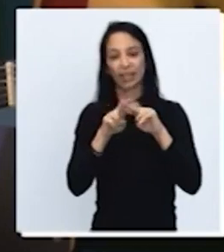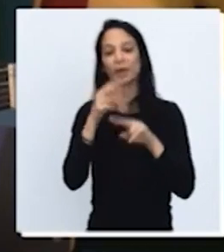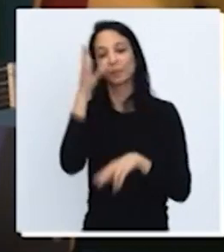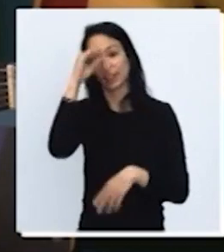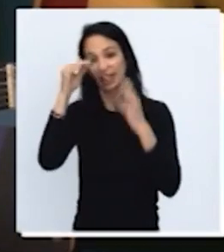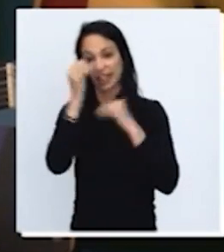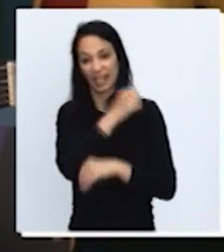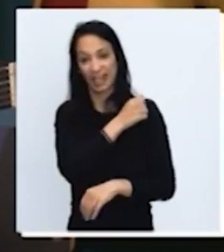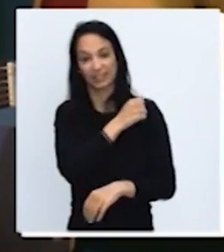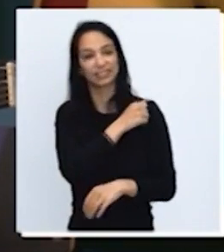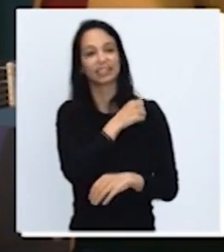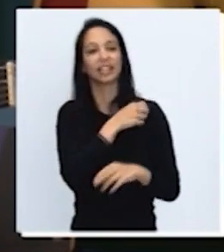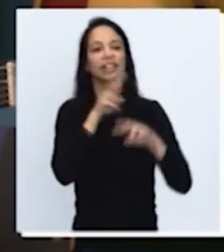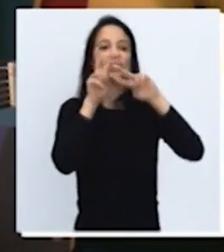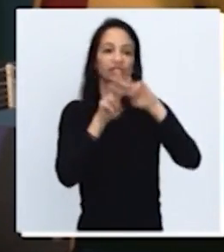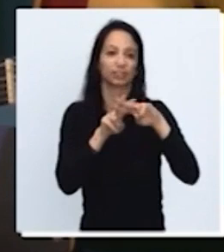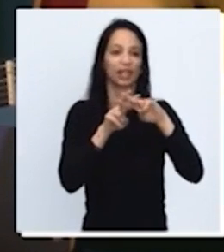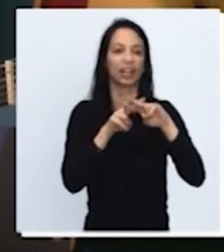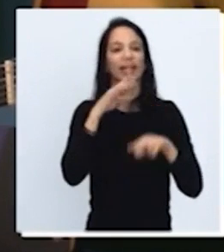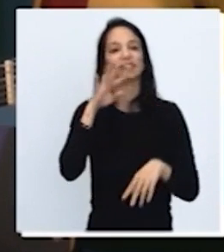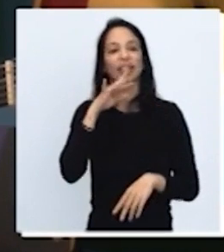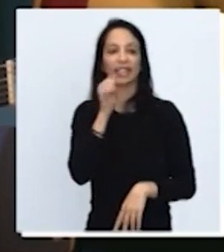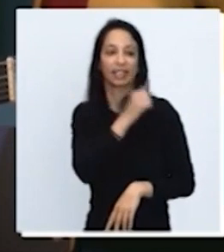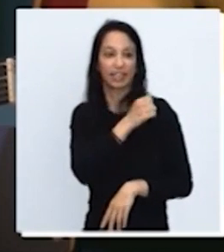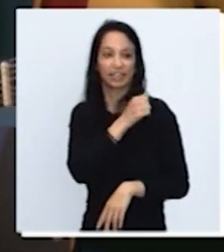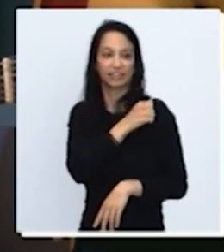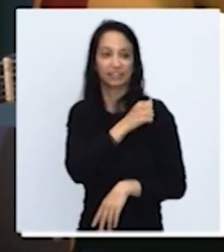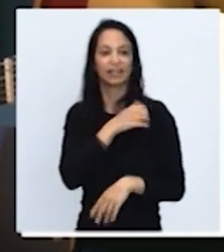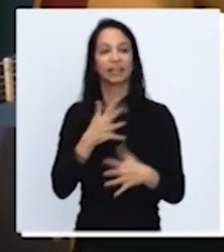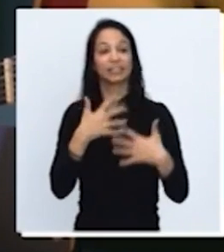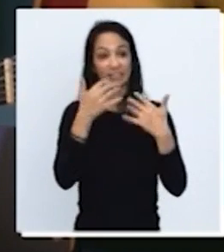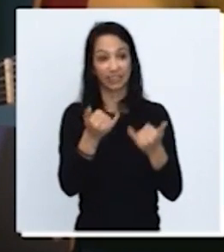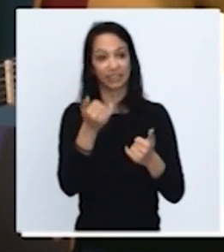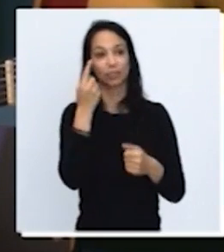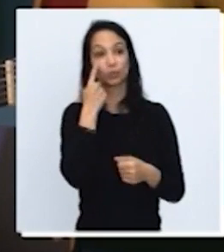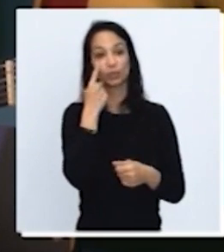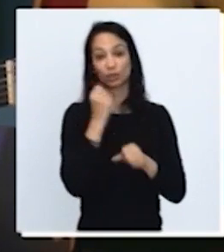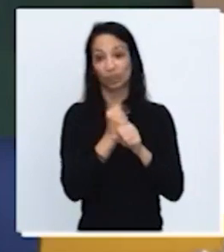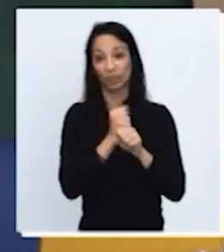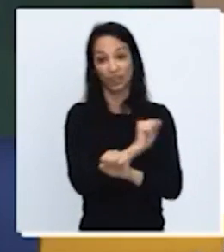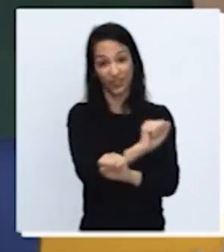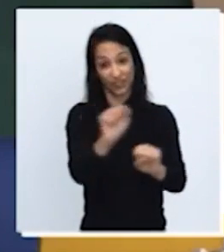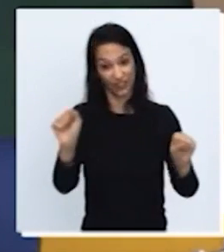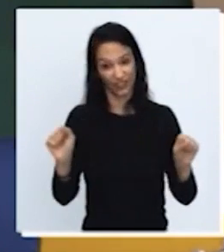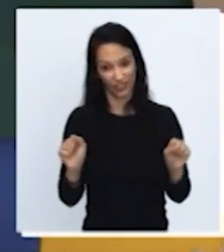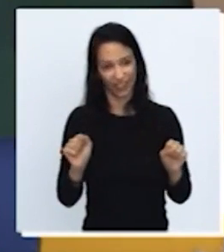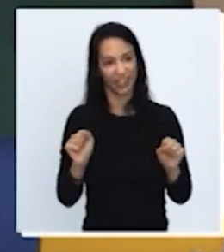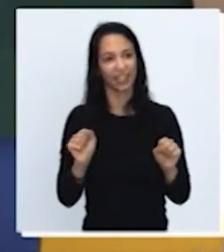ou a hashtag Cantar em Casa e nós vamos ficar a conhecer os vossos trabalhos.